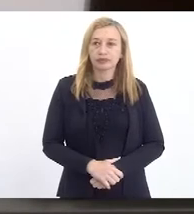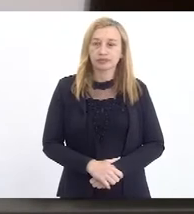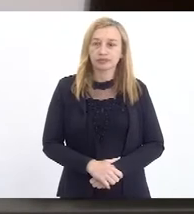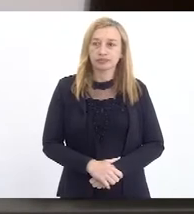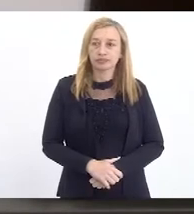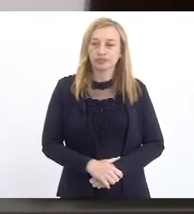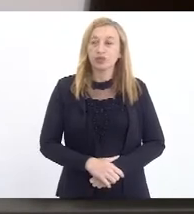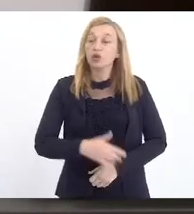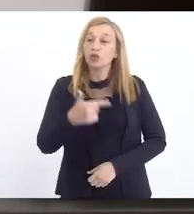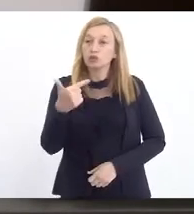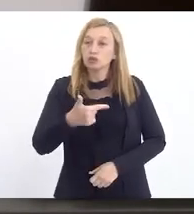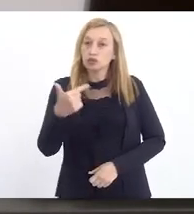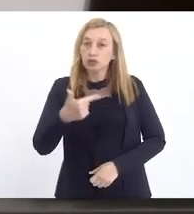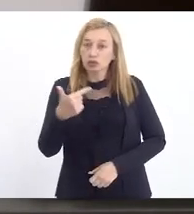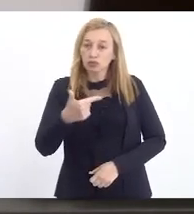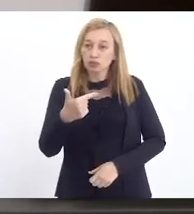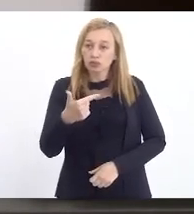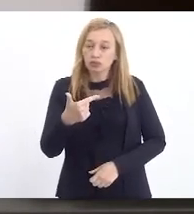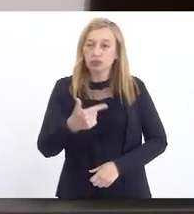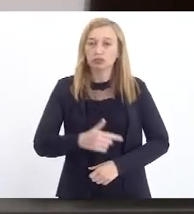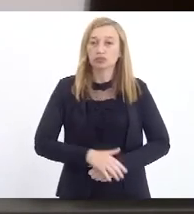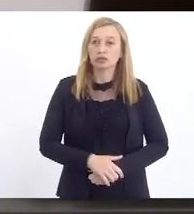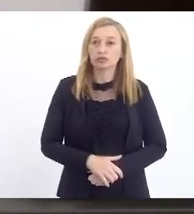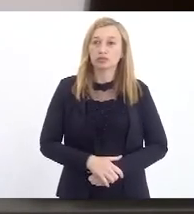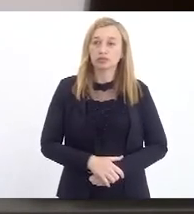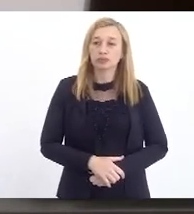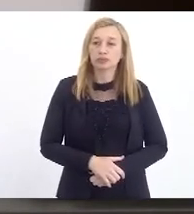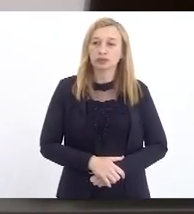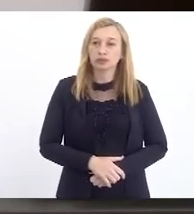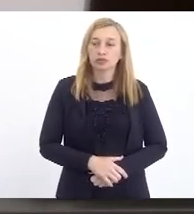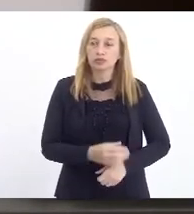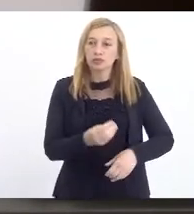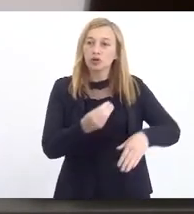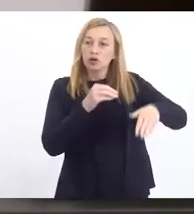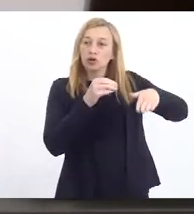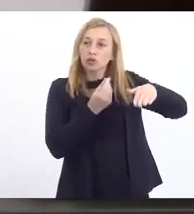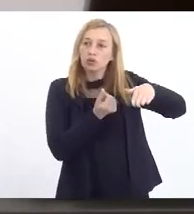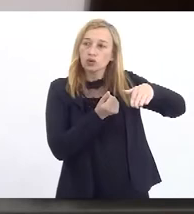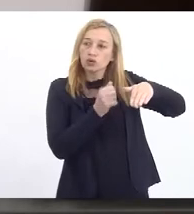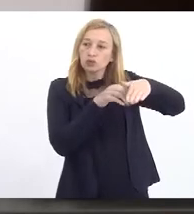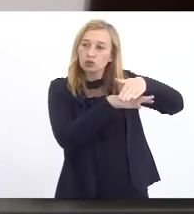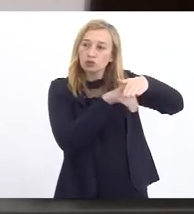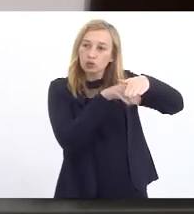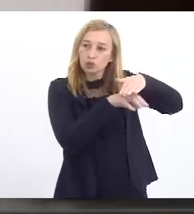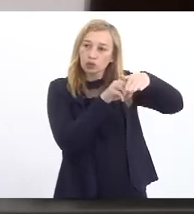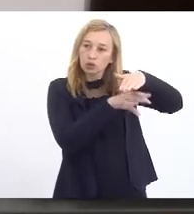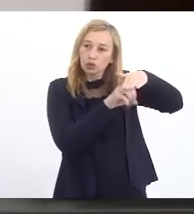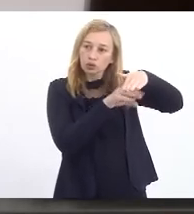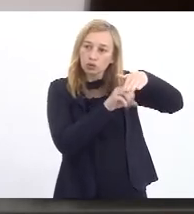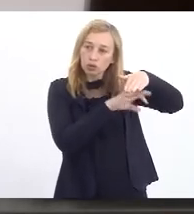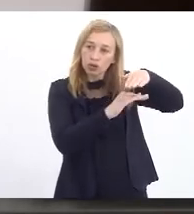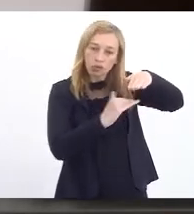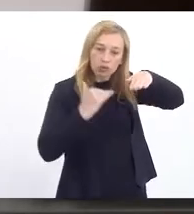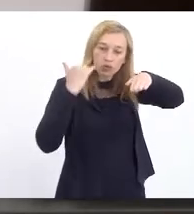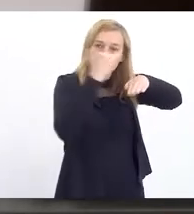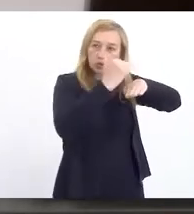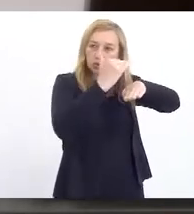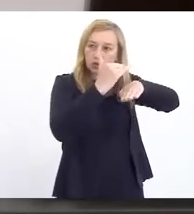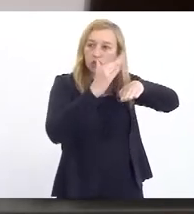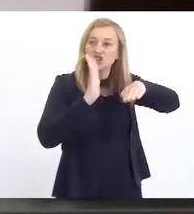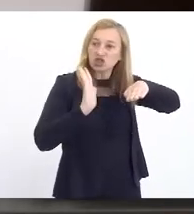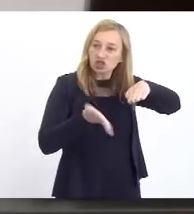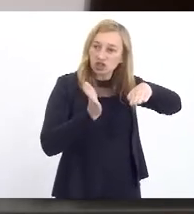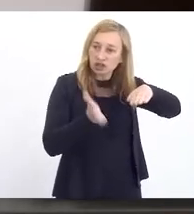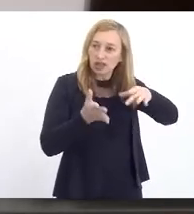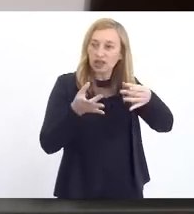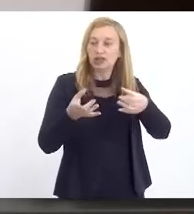segundo esclarecimento é que o Fundo Soberano ele tem já